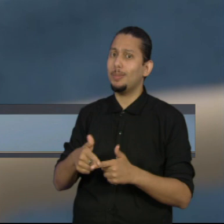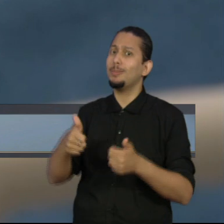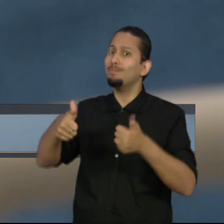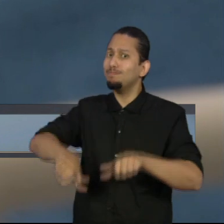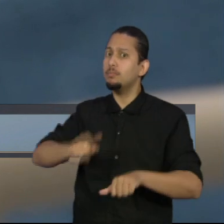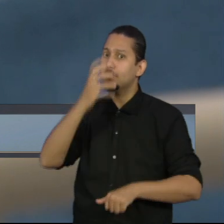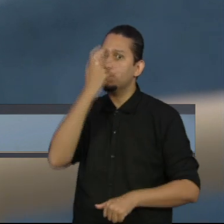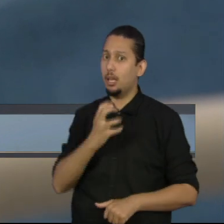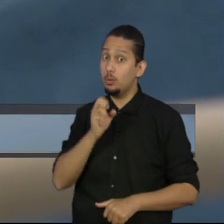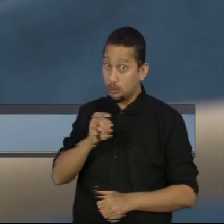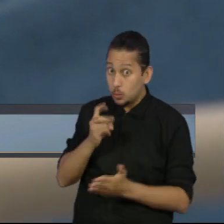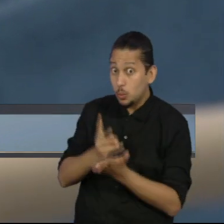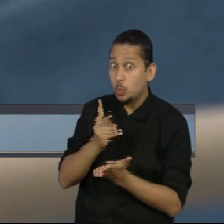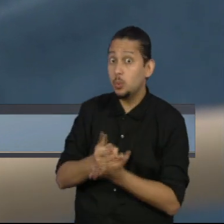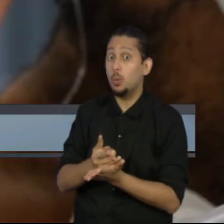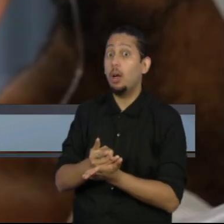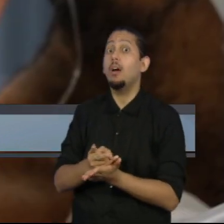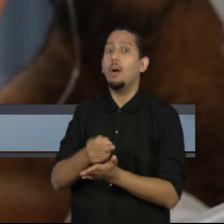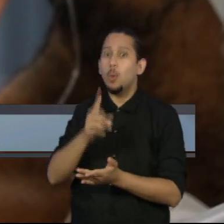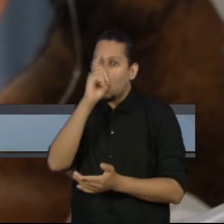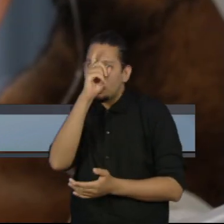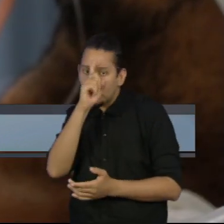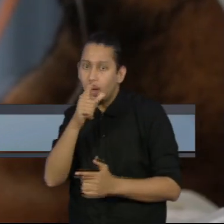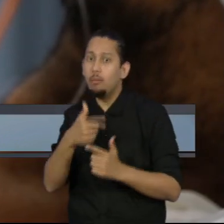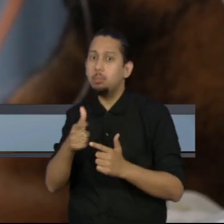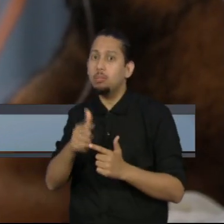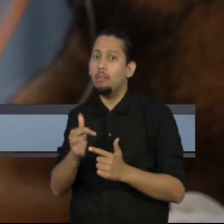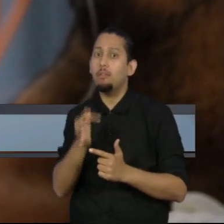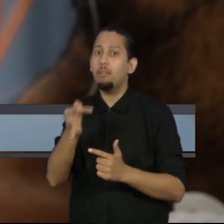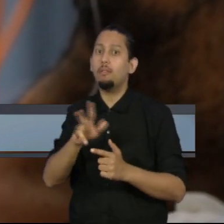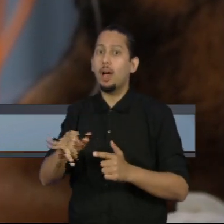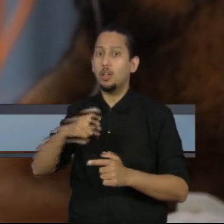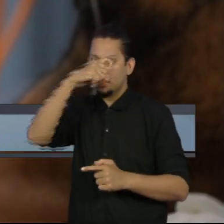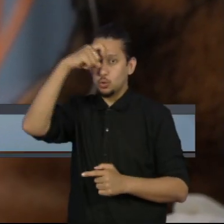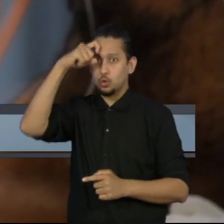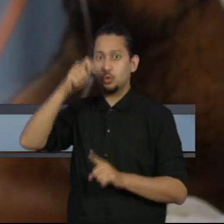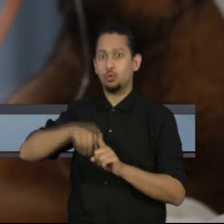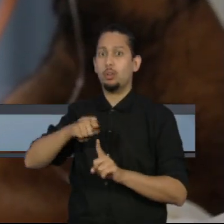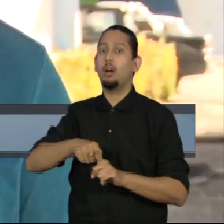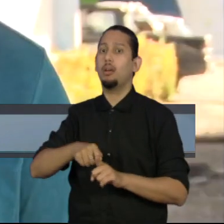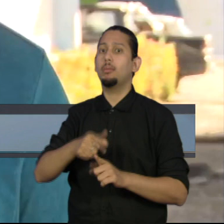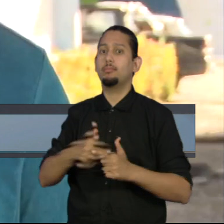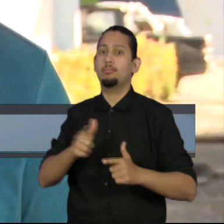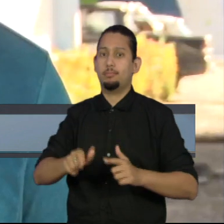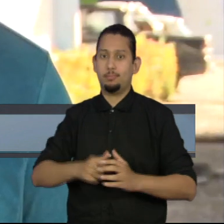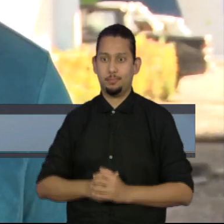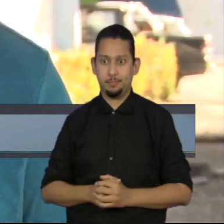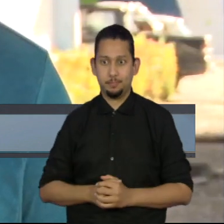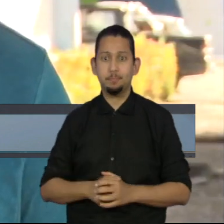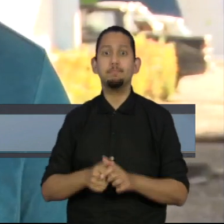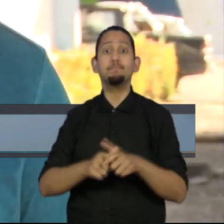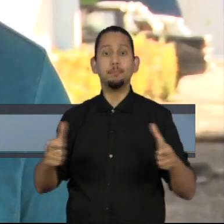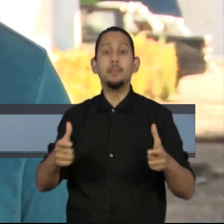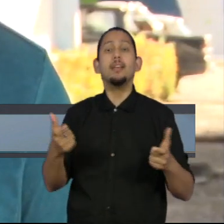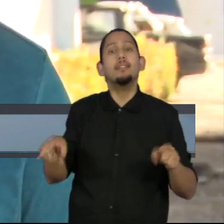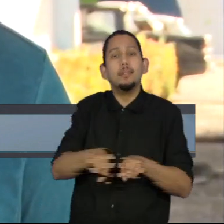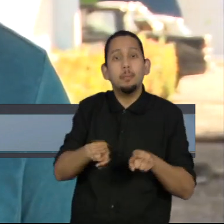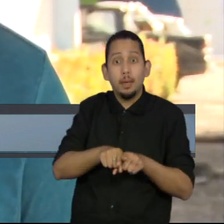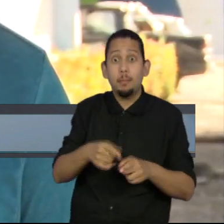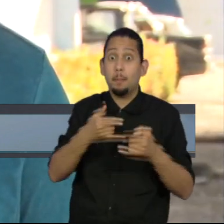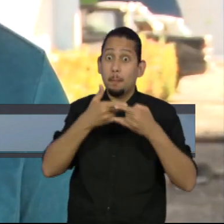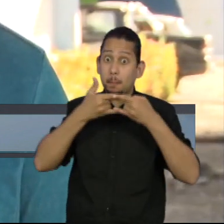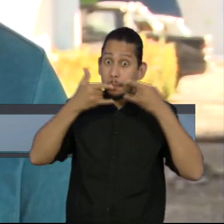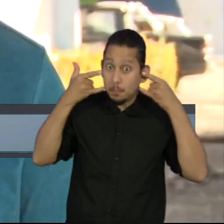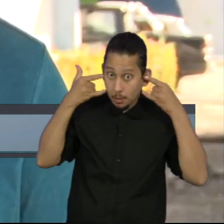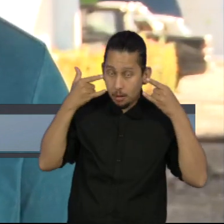continuar assim, a rede hospitalar entrará em crise a partir de janeiro de 2021. Lembrando que o uso de máscara segue